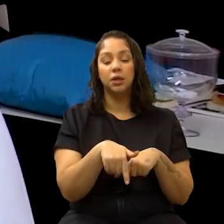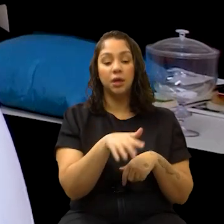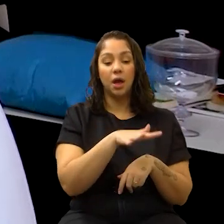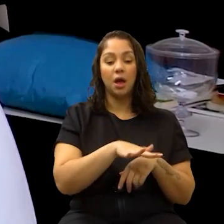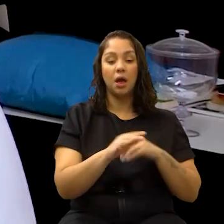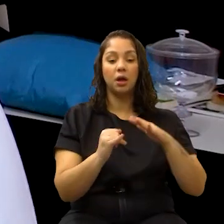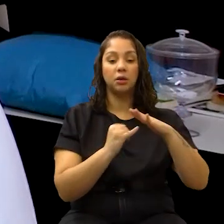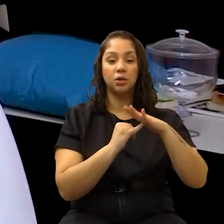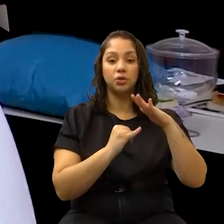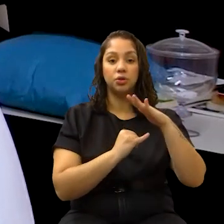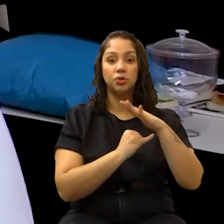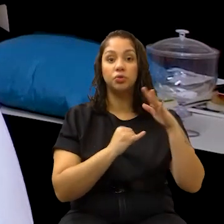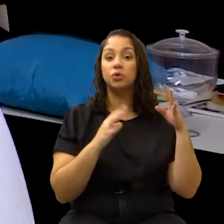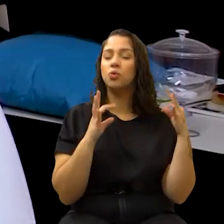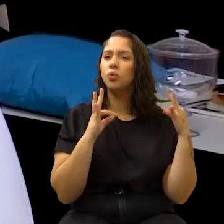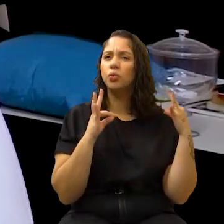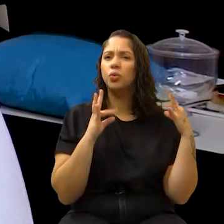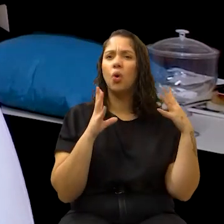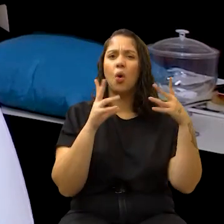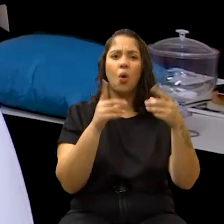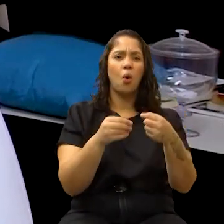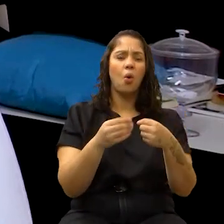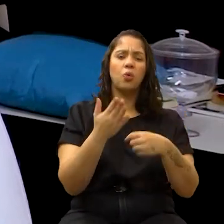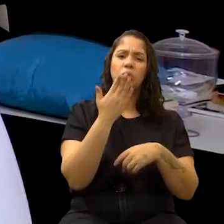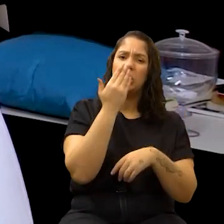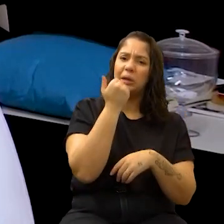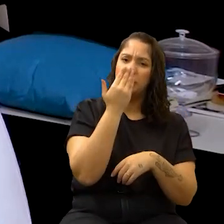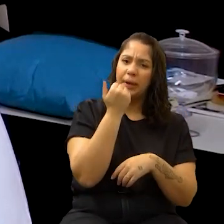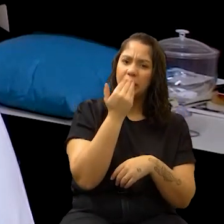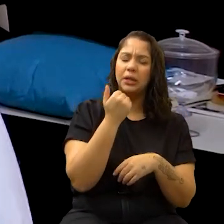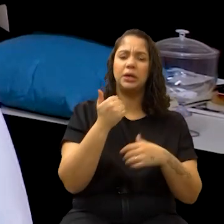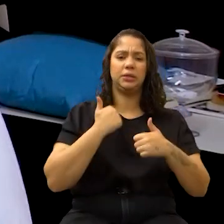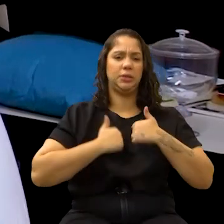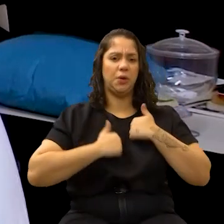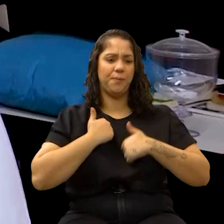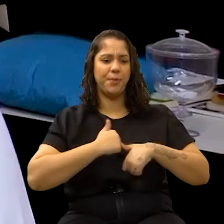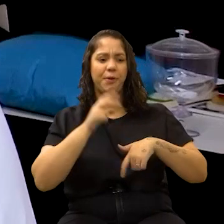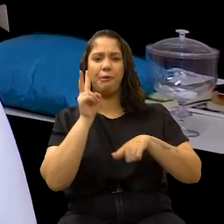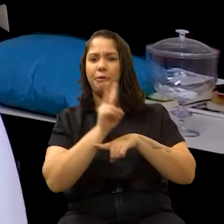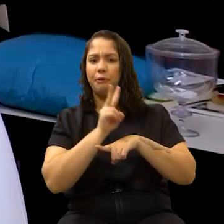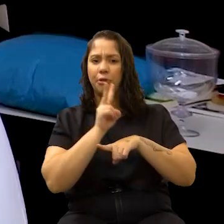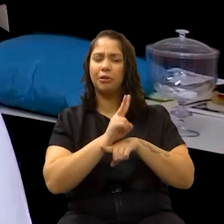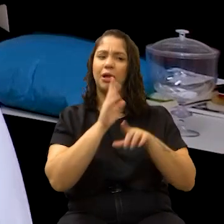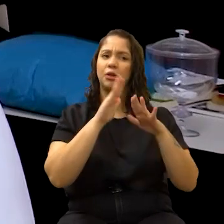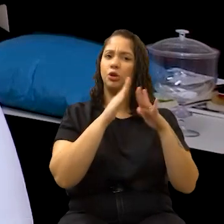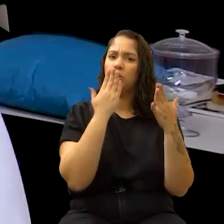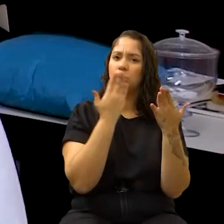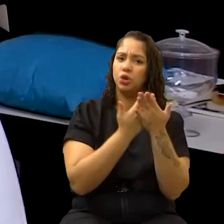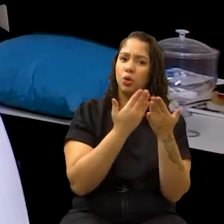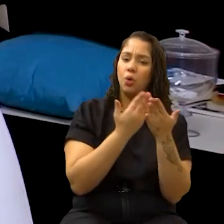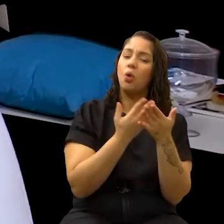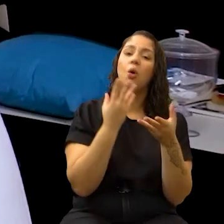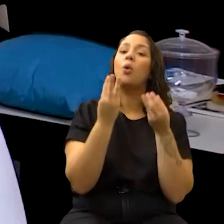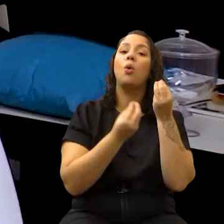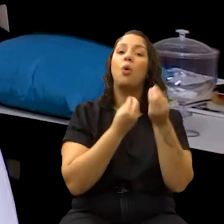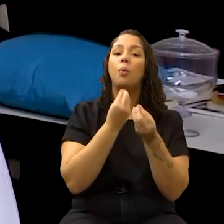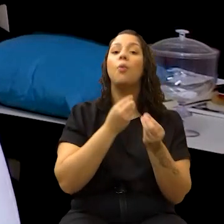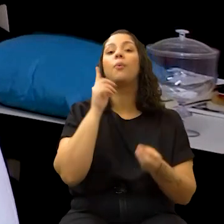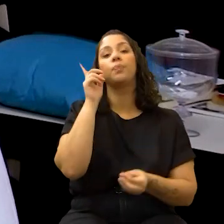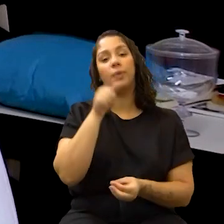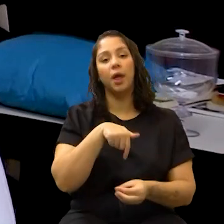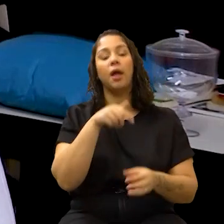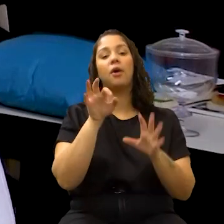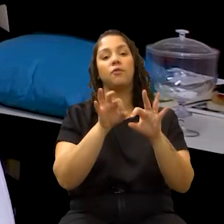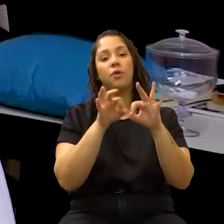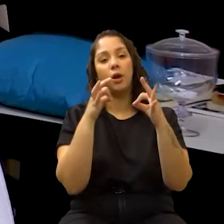extensa, que é realizada na instituição, mas todo, né, o alimentação, banho, cuidados, escola, né,